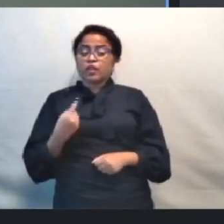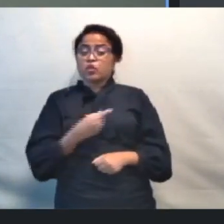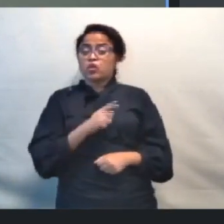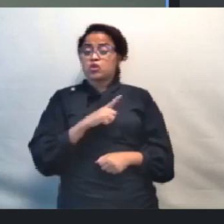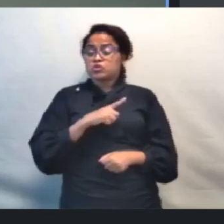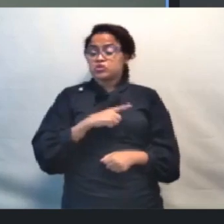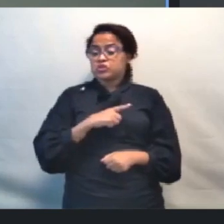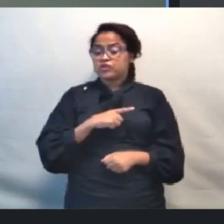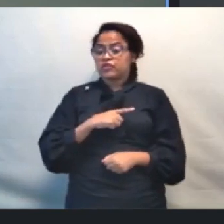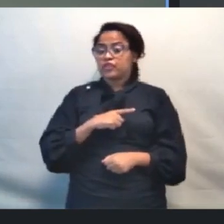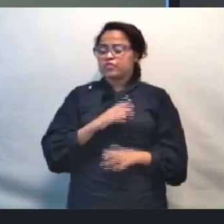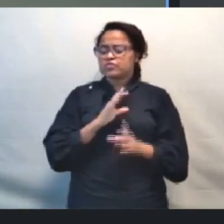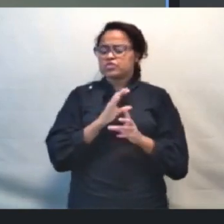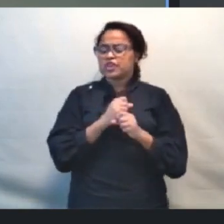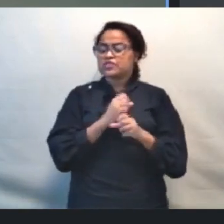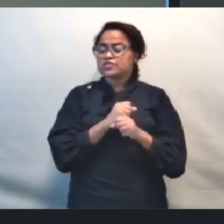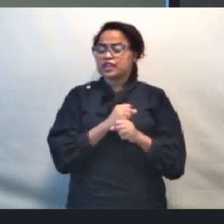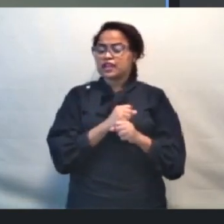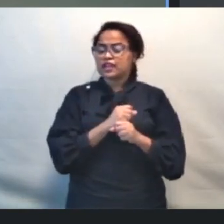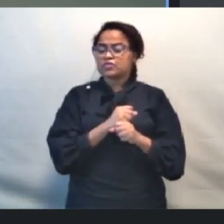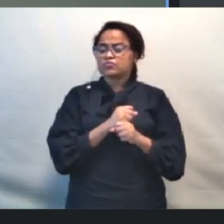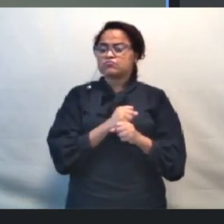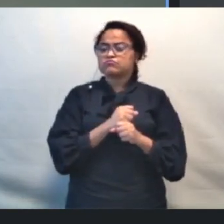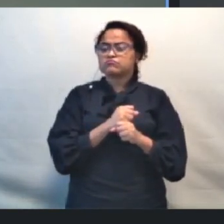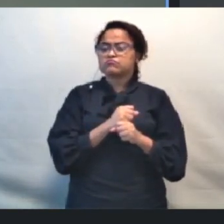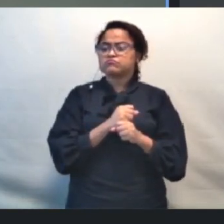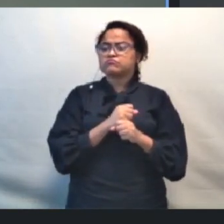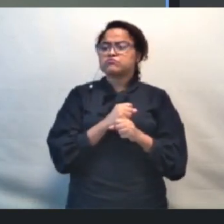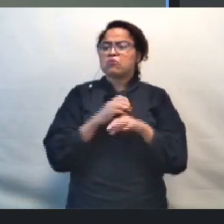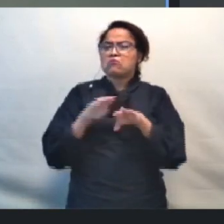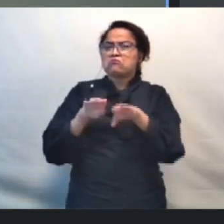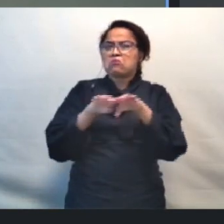de resultado no balanço